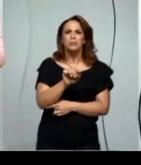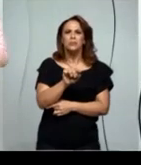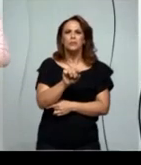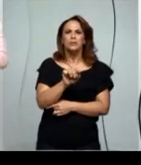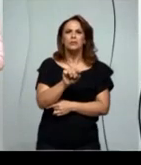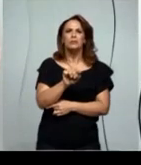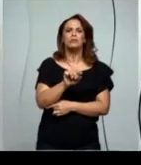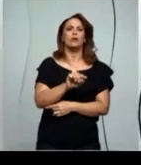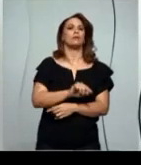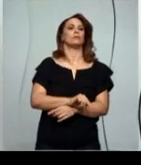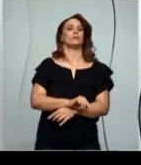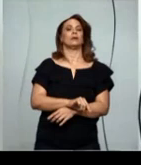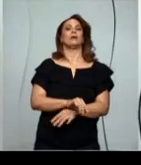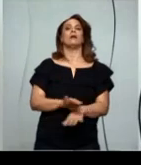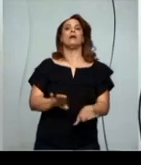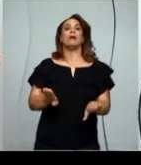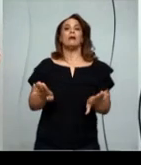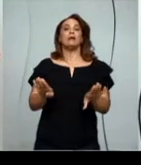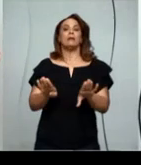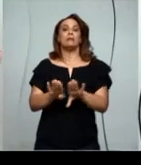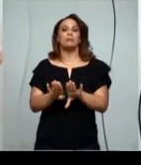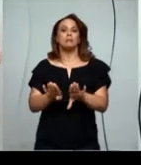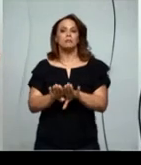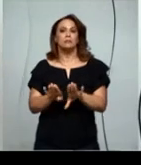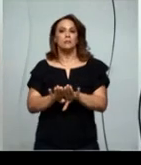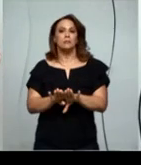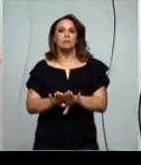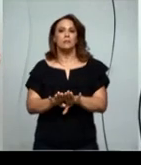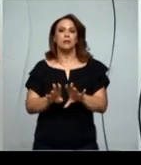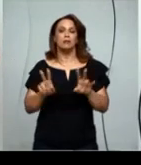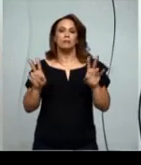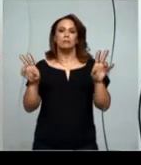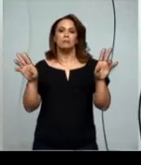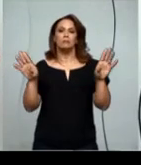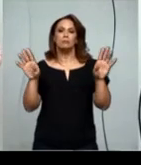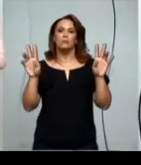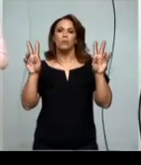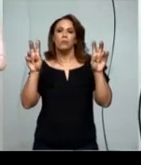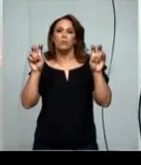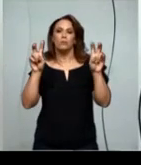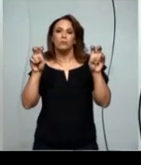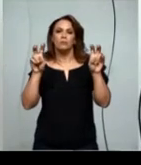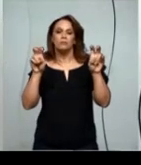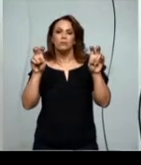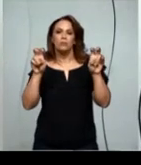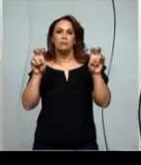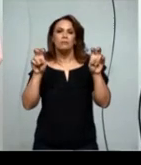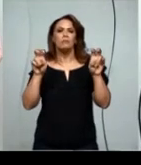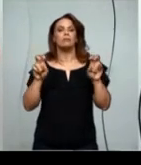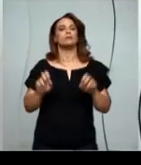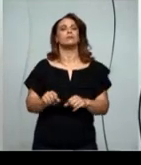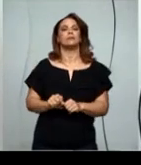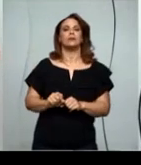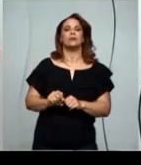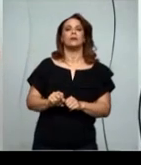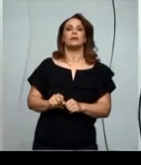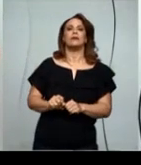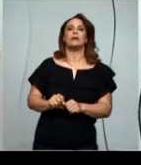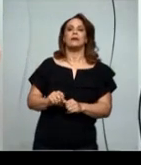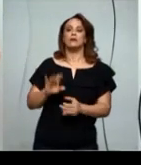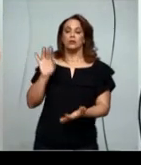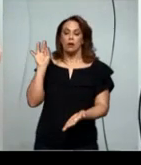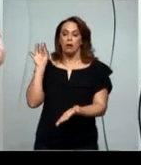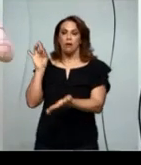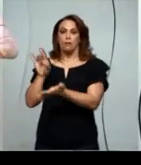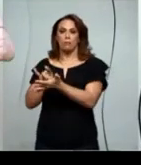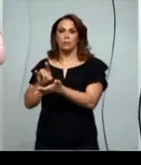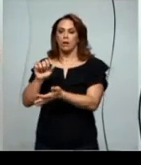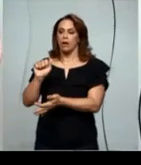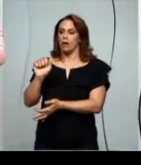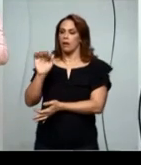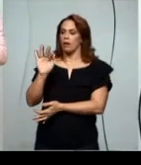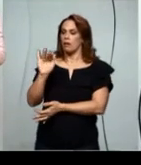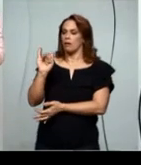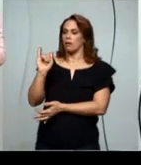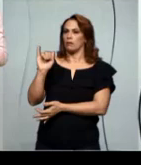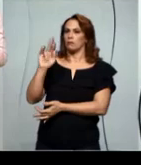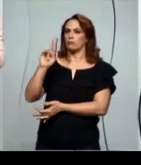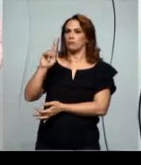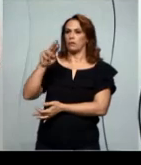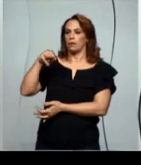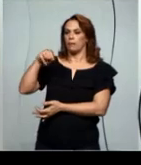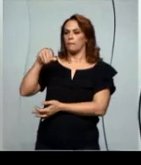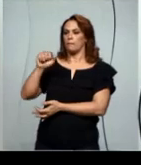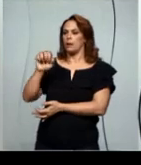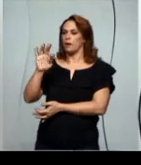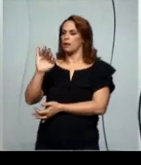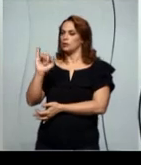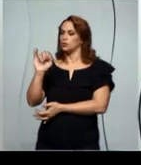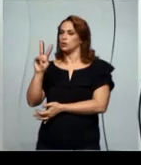will, pensando na forma afirmativa e negativa. Então, para a gente poder começar, eu trouxe aqui